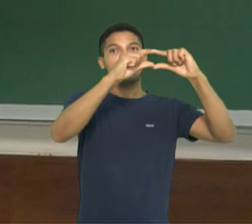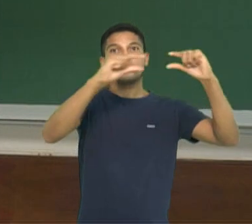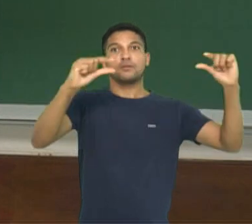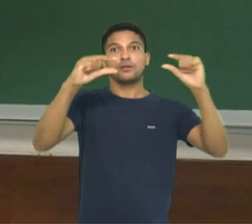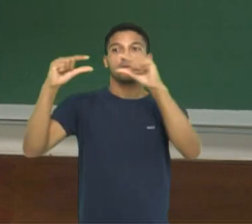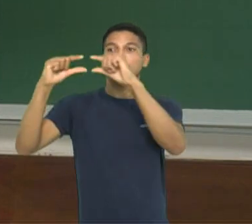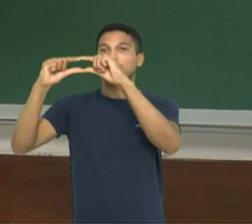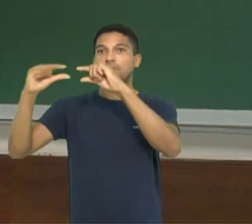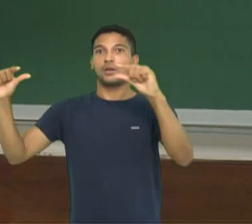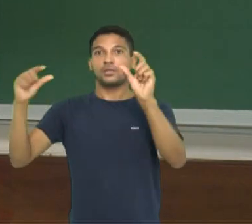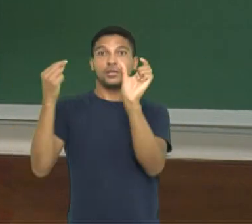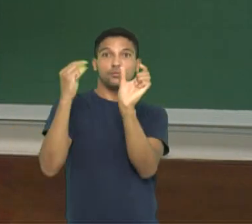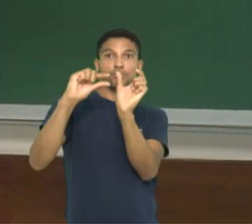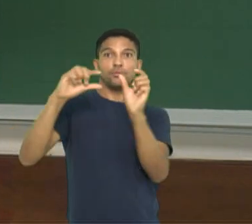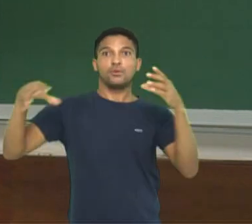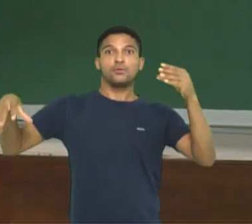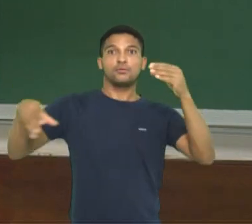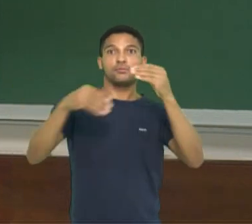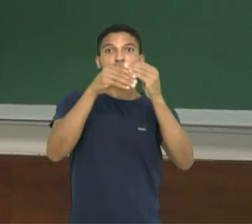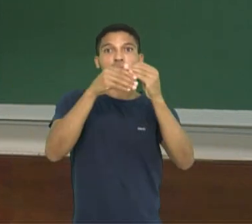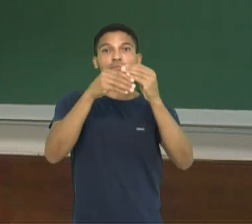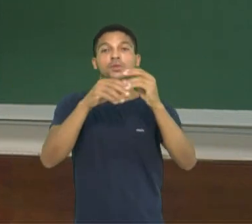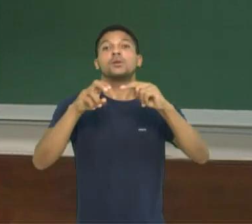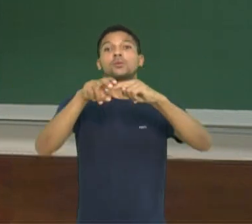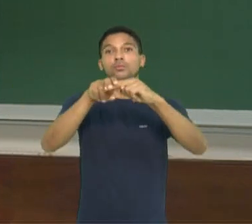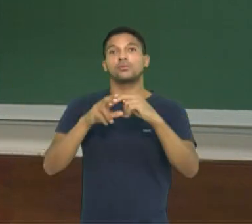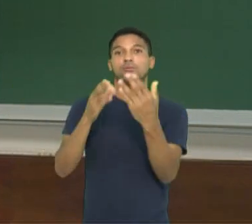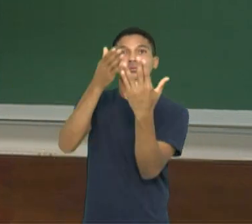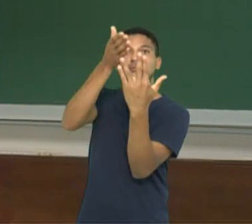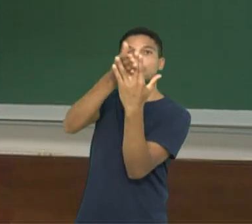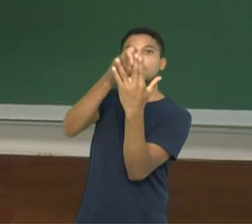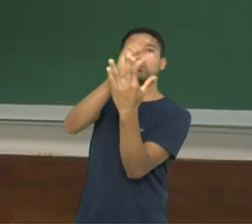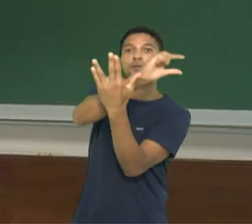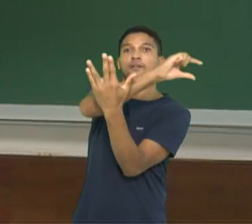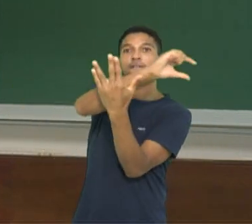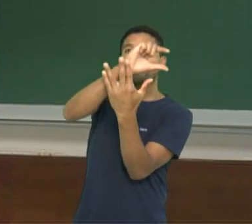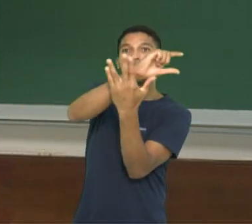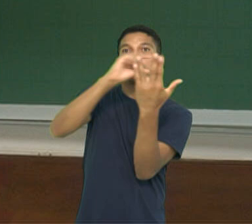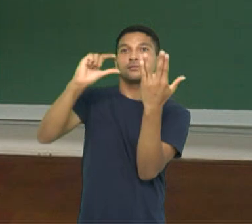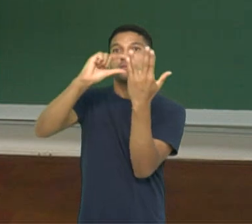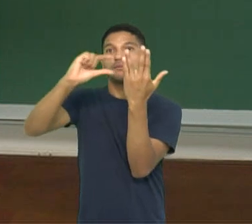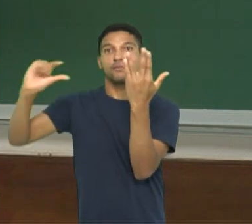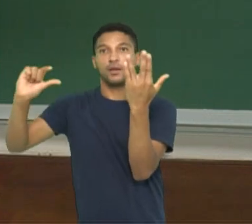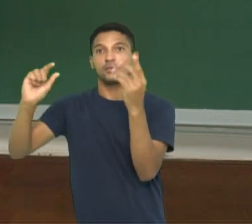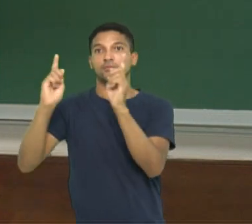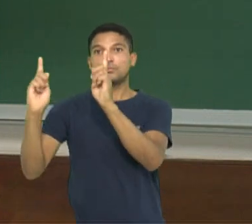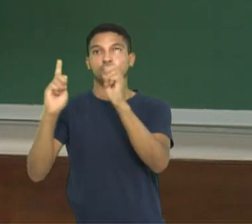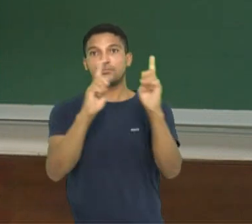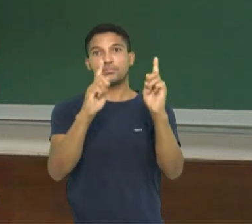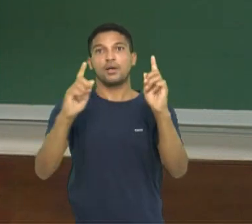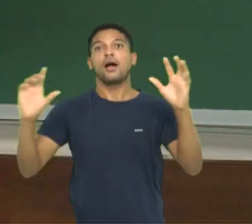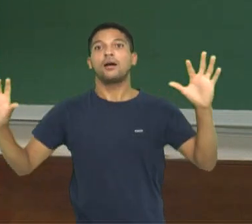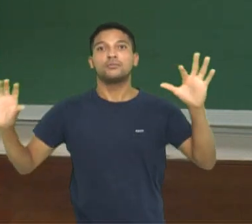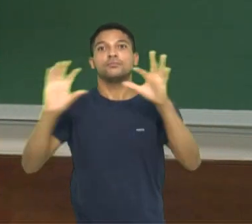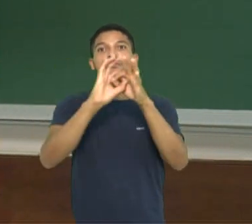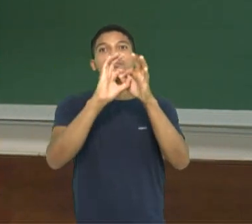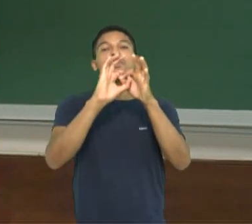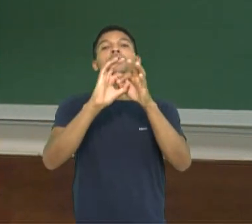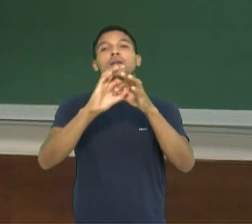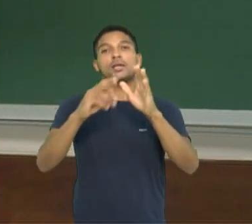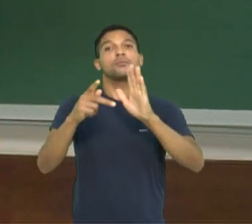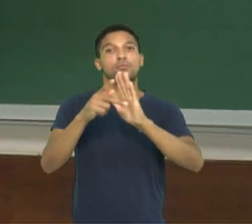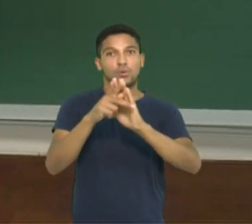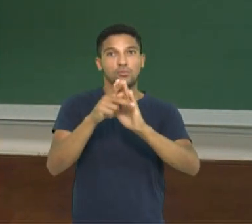que soma, né? Então, quando eu tenho duas orações, uma se soma à outra, eu tenho uma oração